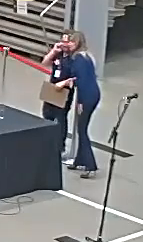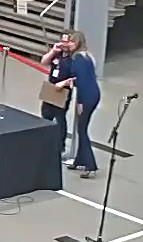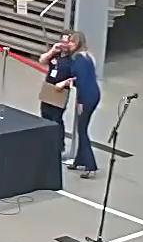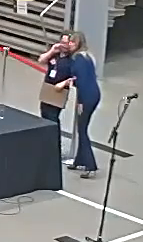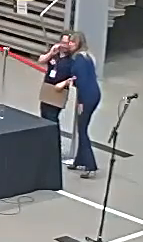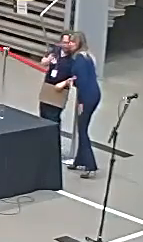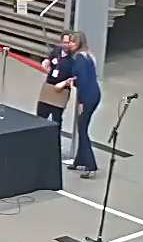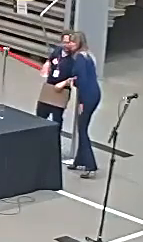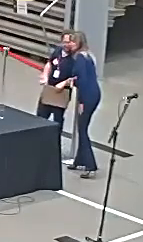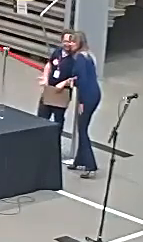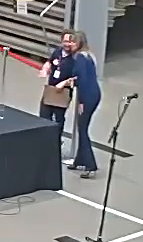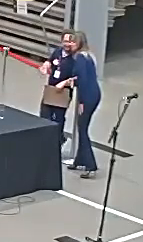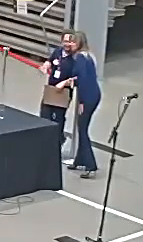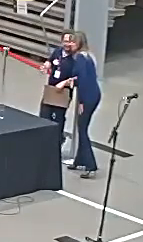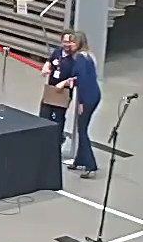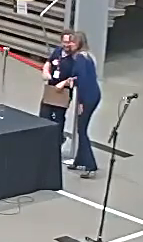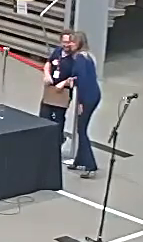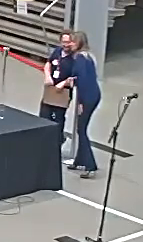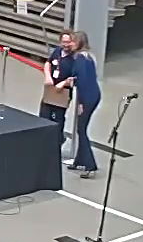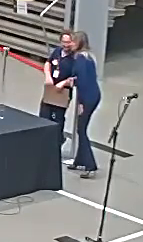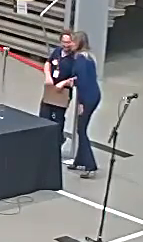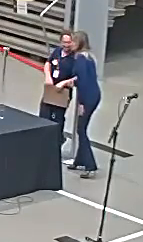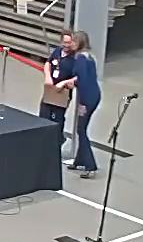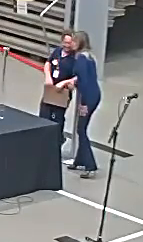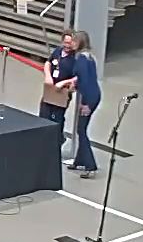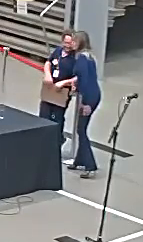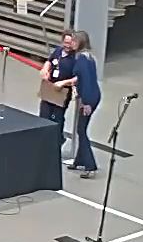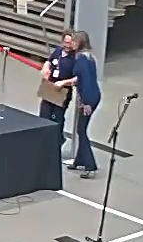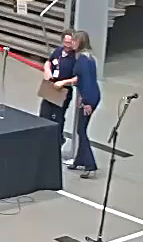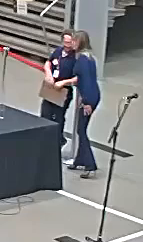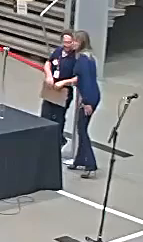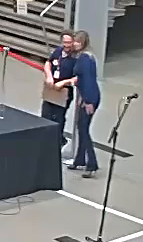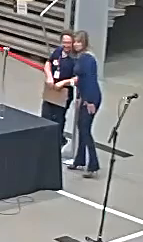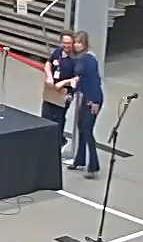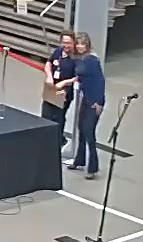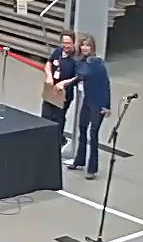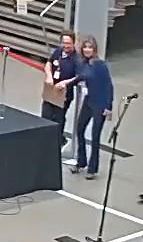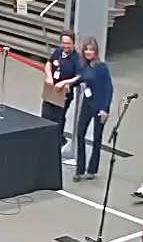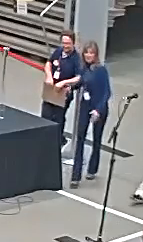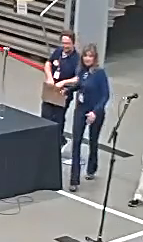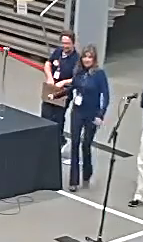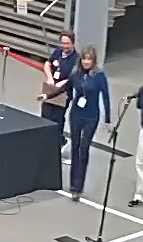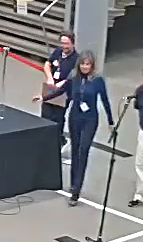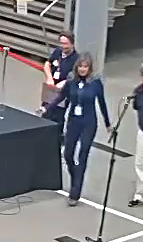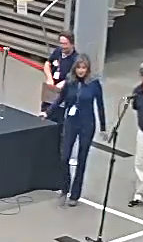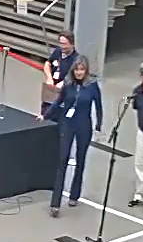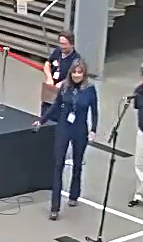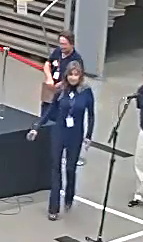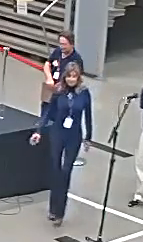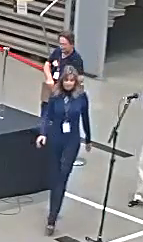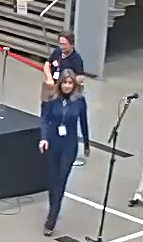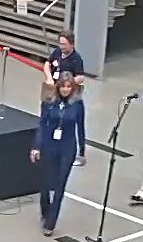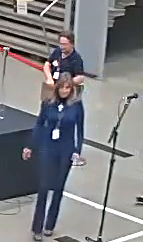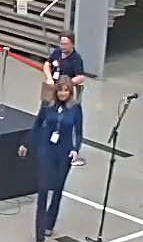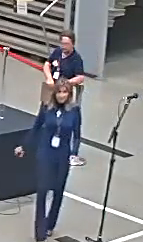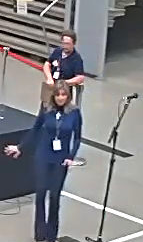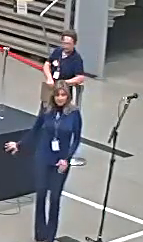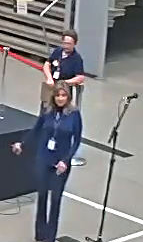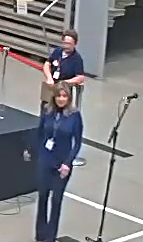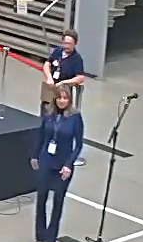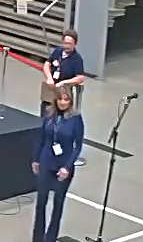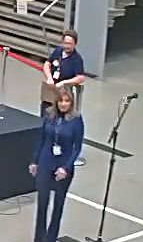maravilhosa e vamos estar junto sempre obrigada a todos muito obrigado ah é